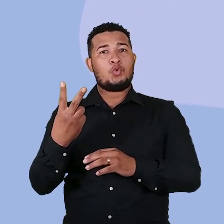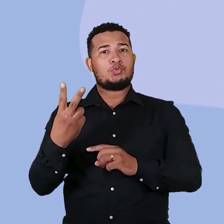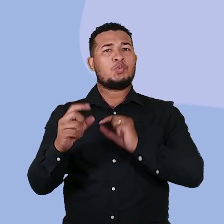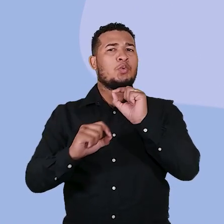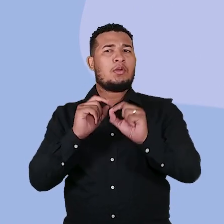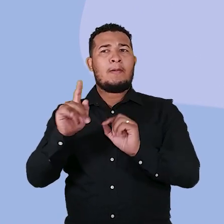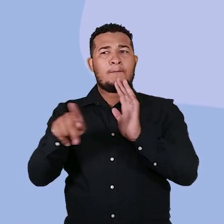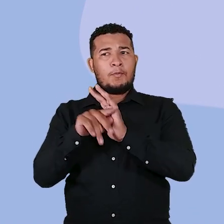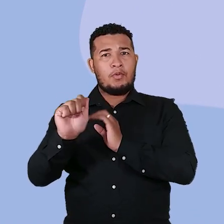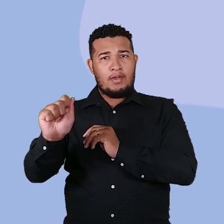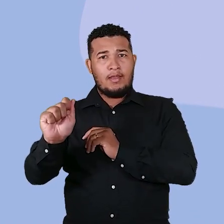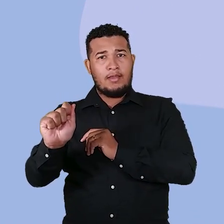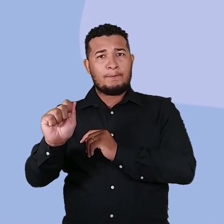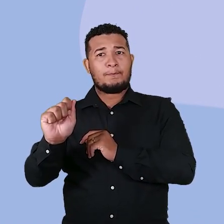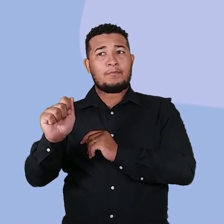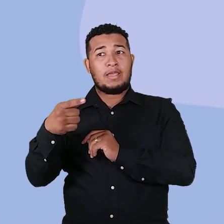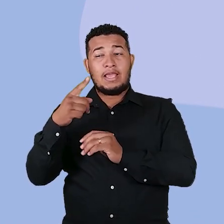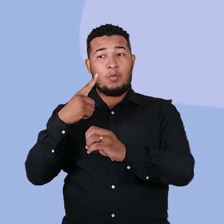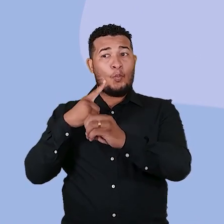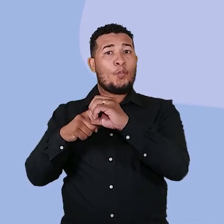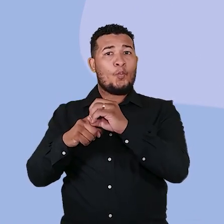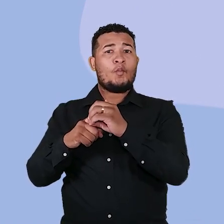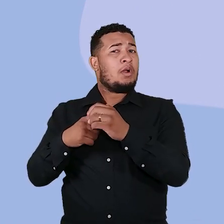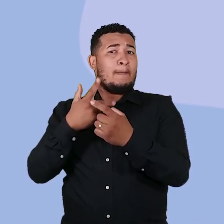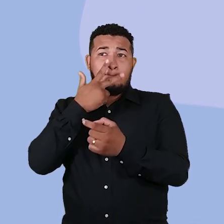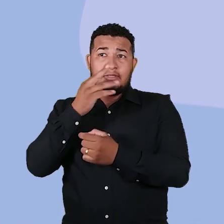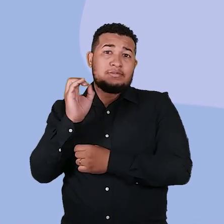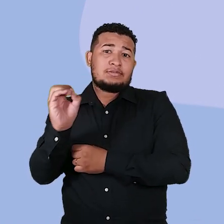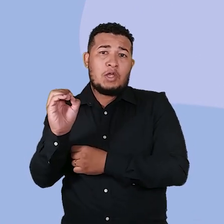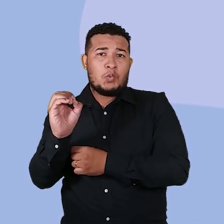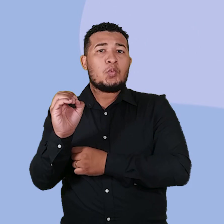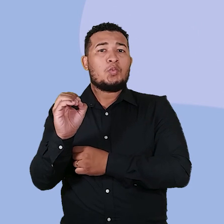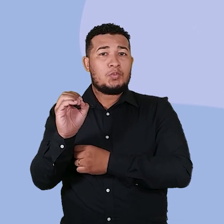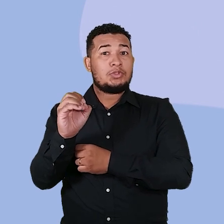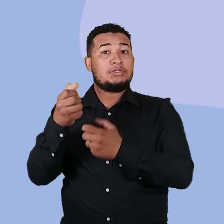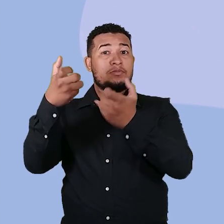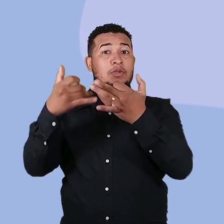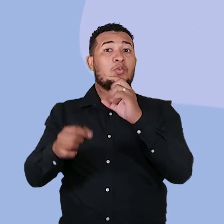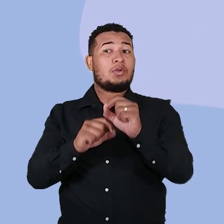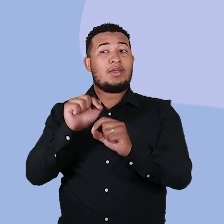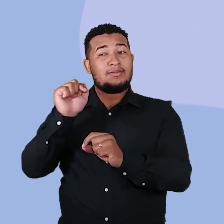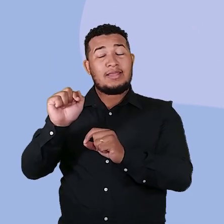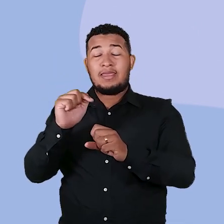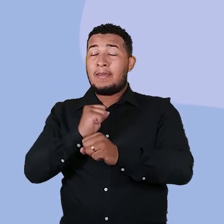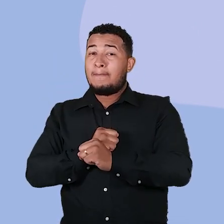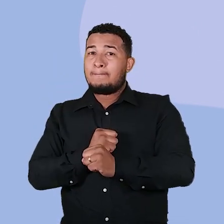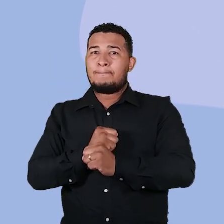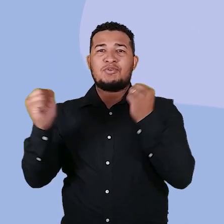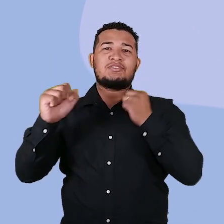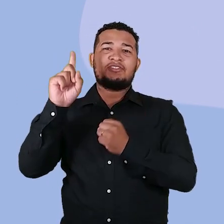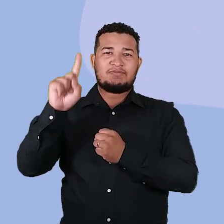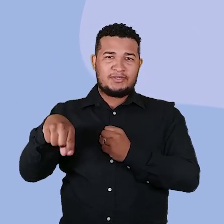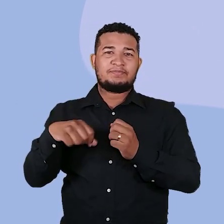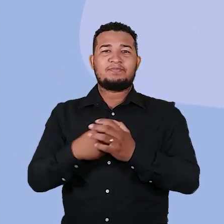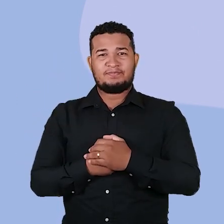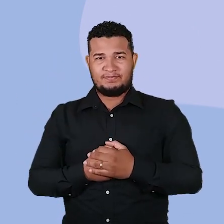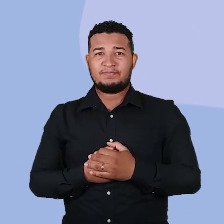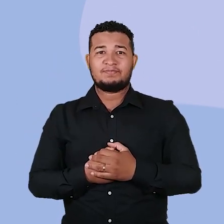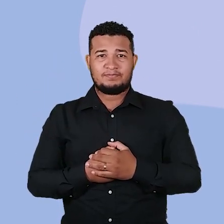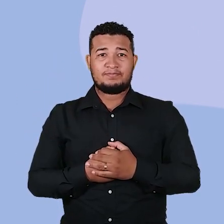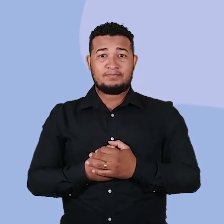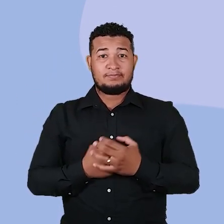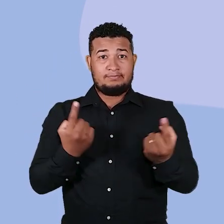a probabilidade de ocorrência de um evento a igual ao conjunto a zero então eu dizemos que o evento é